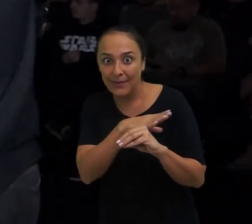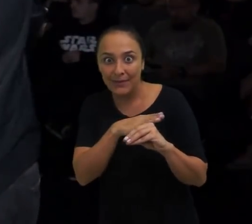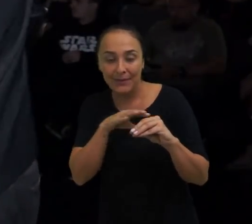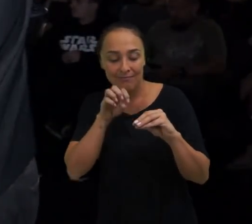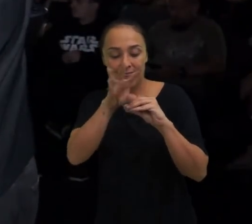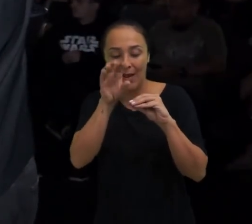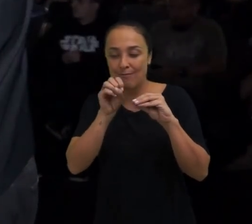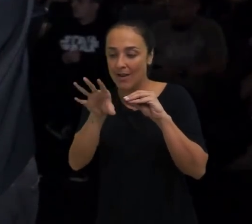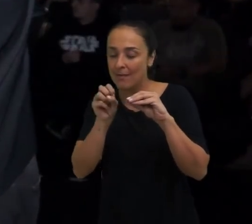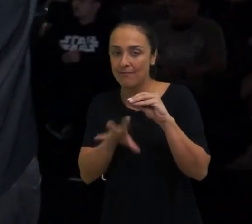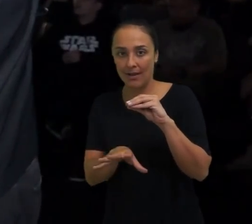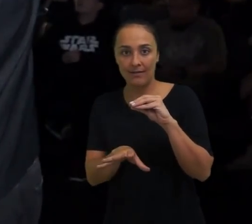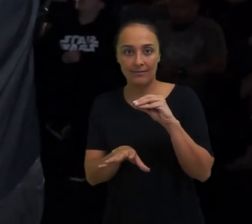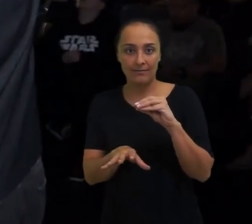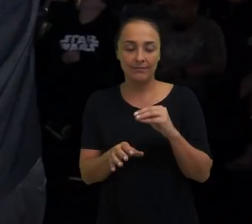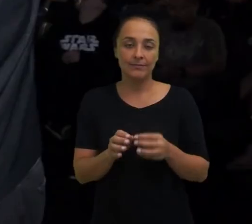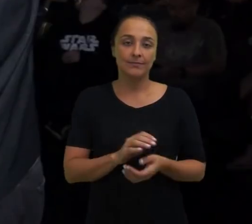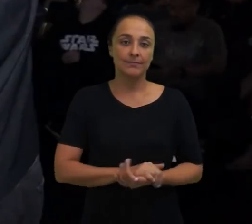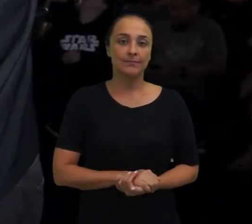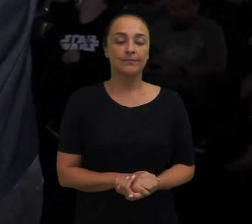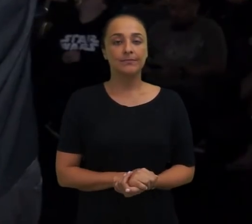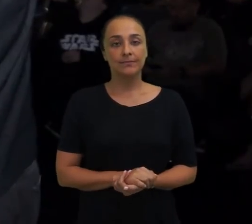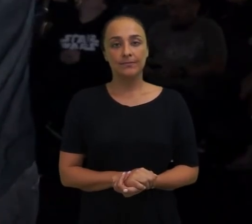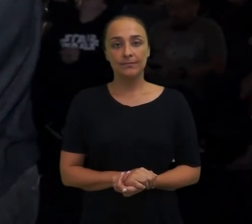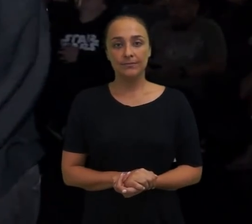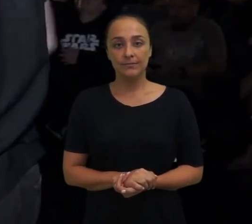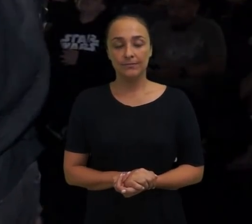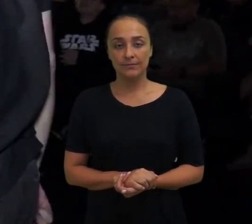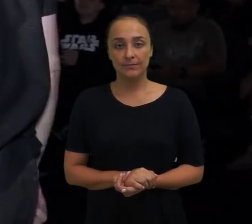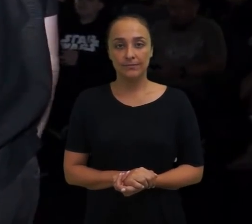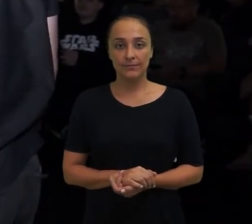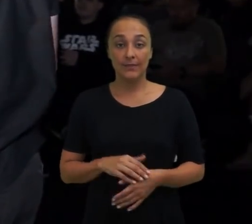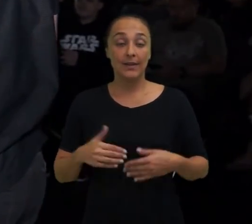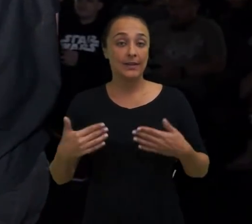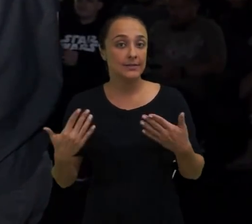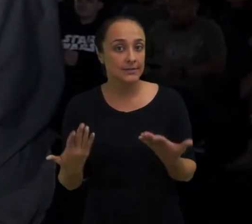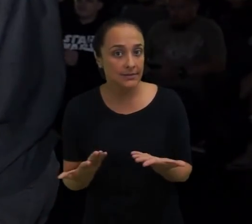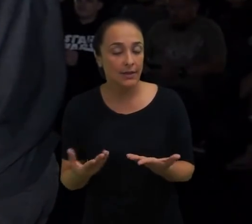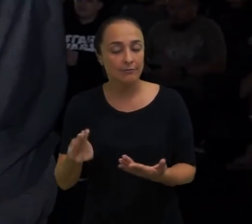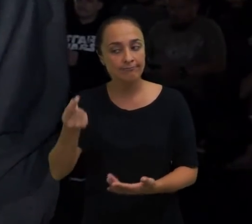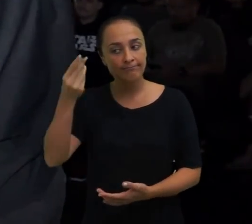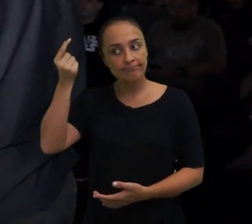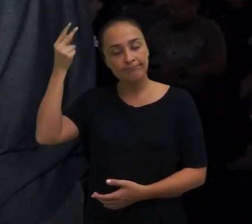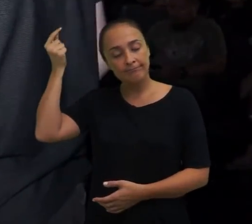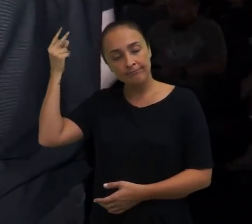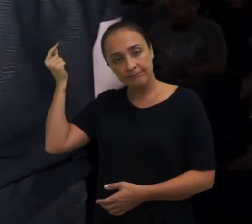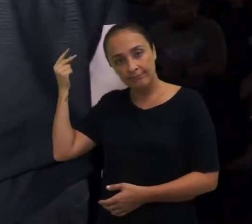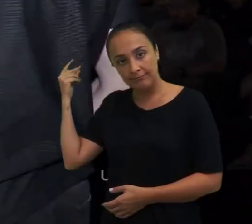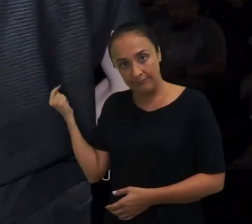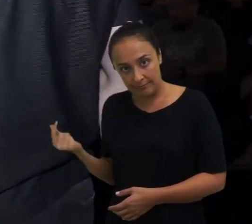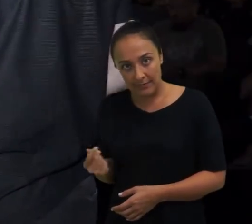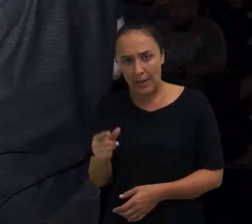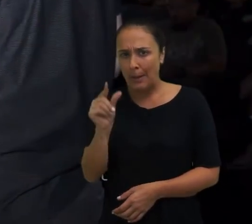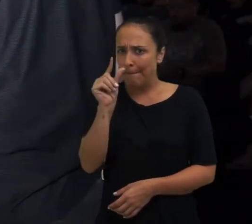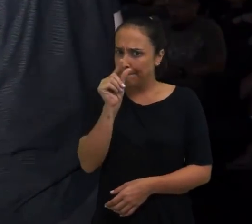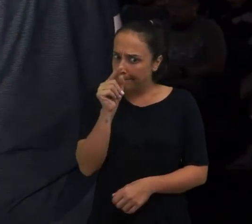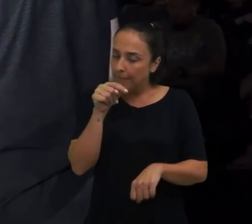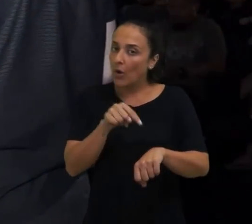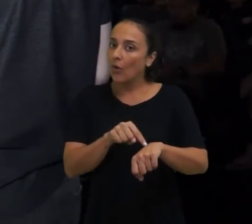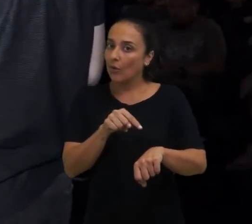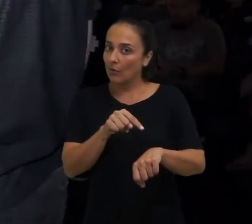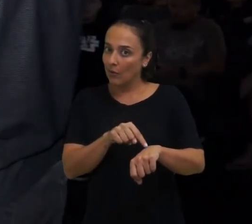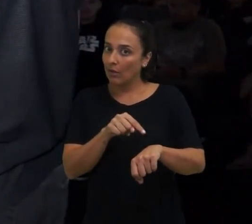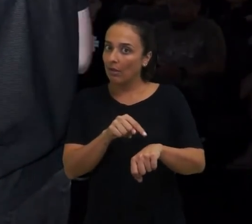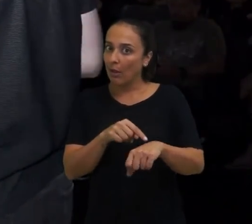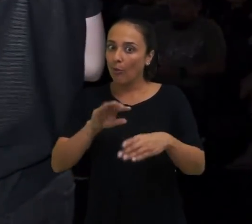energia e criou um vento que gerou essas bolhas de Fermi aqui. Tá? Então, esse tipo de coisa